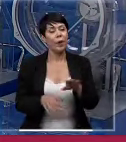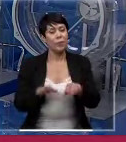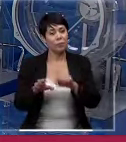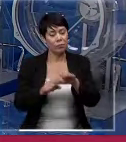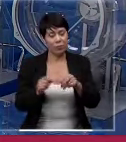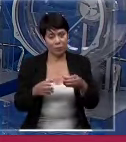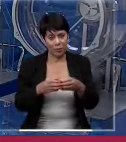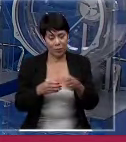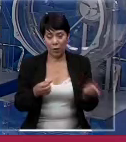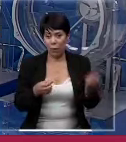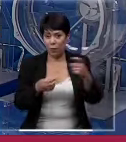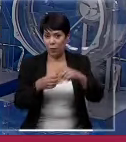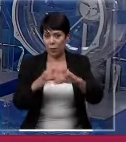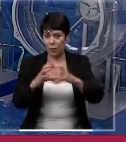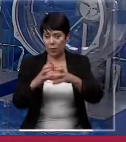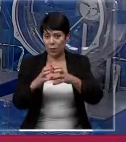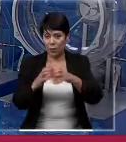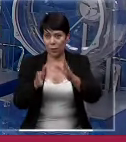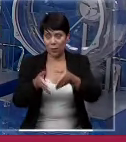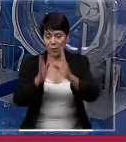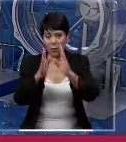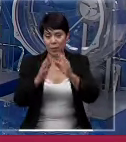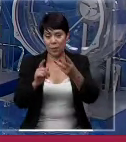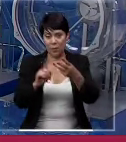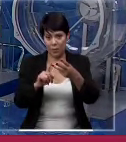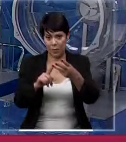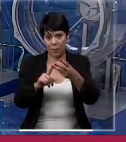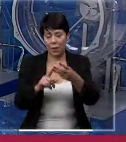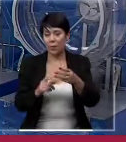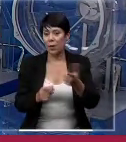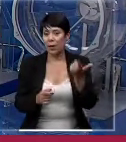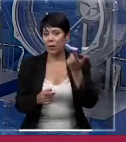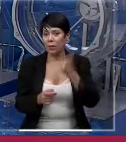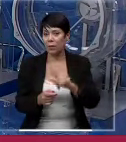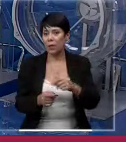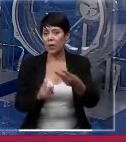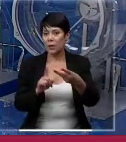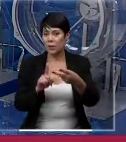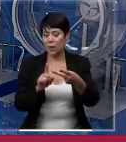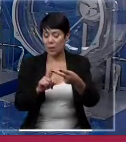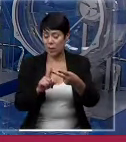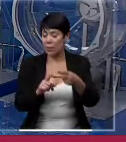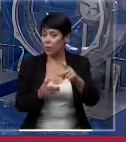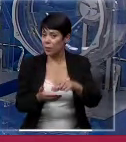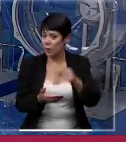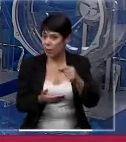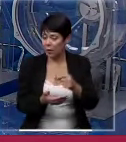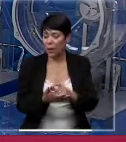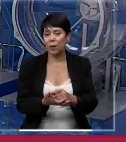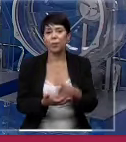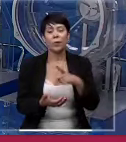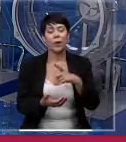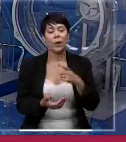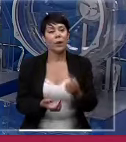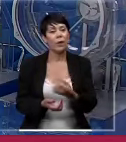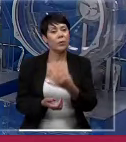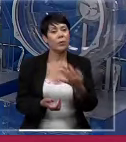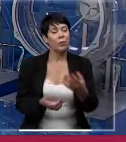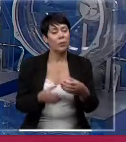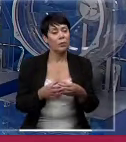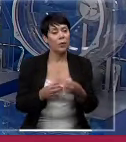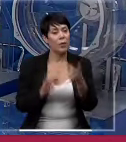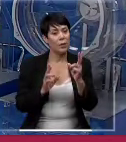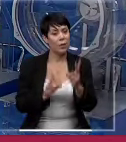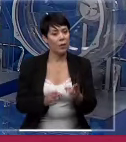recolhidas e colocadas no suporte acima do globo número 3 para procedermos o segundo sorteio, que possui o mesmo universo de